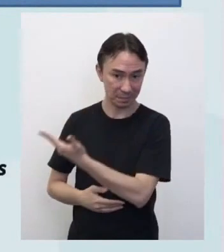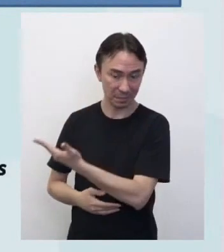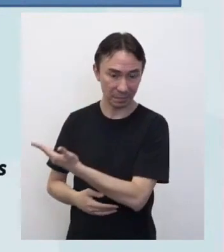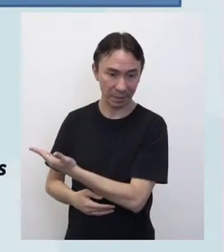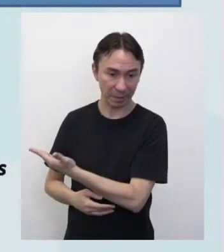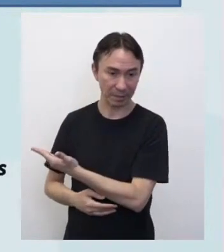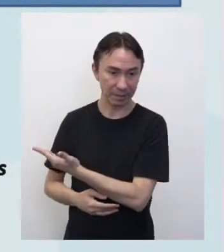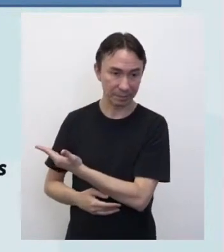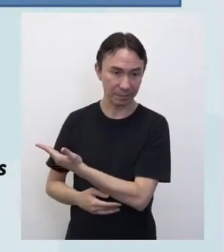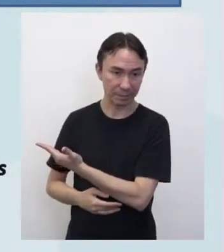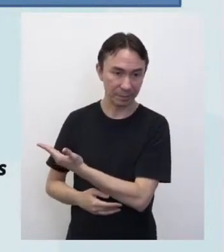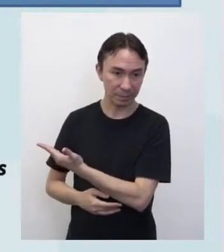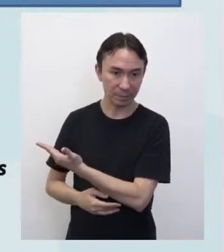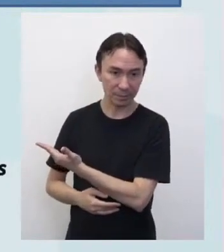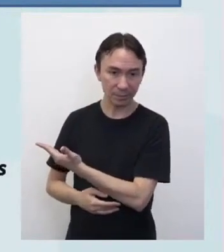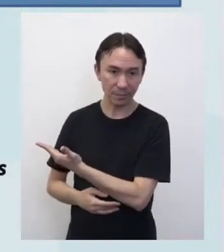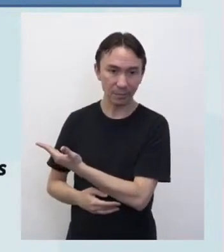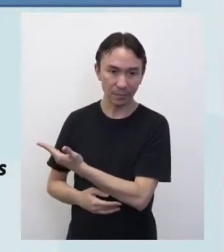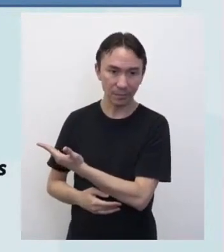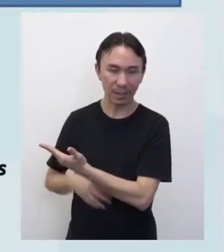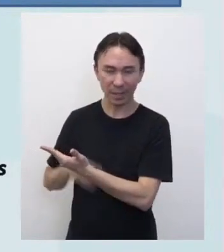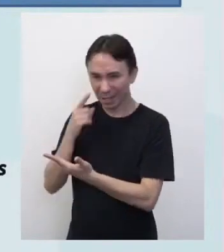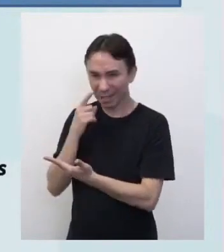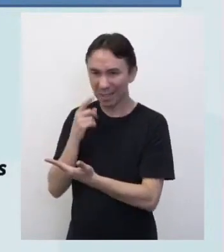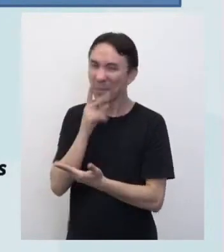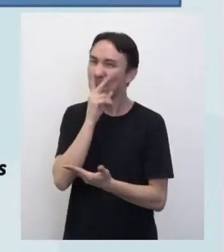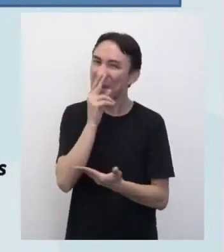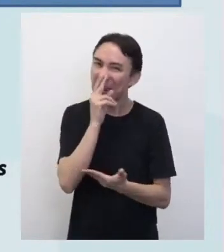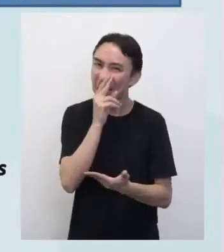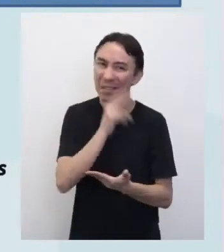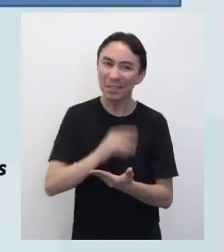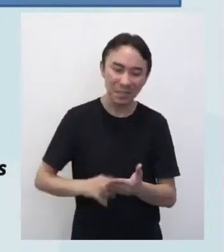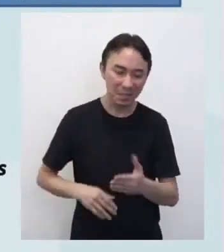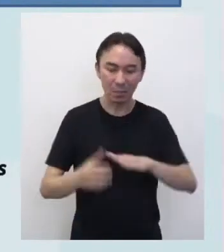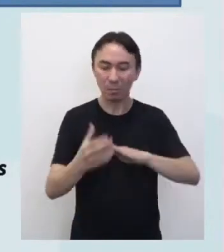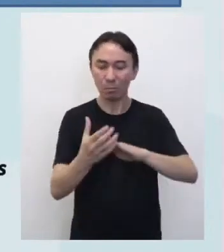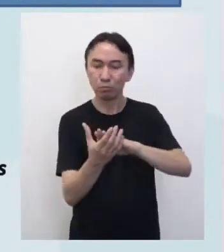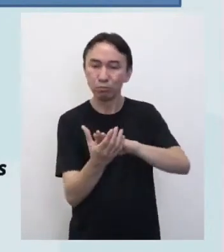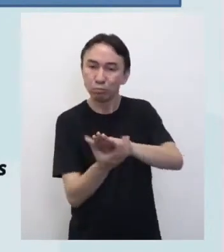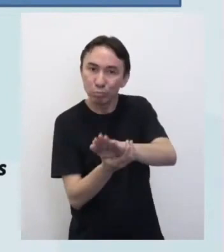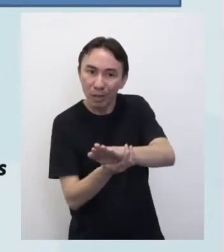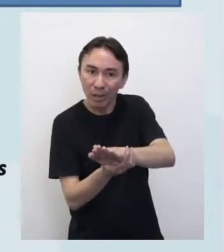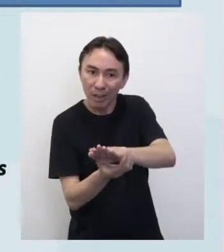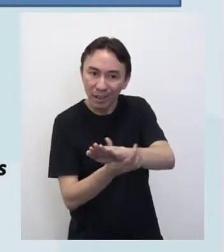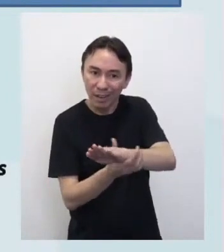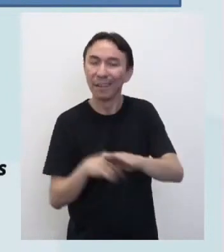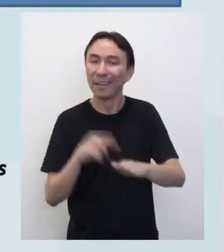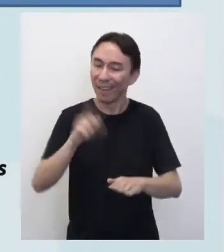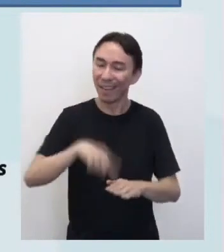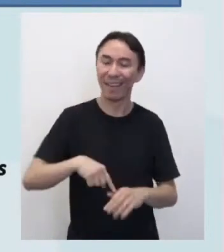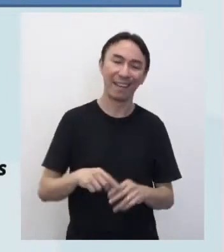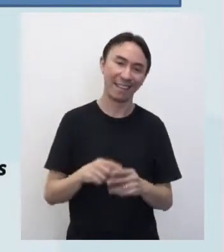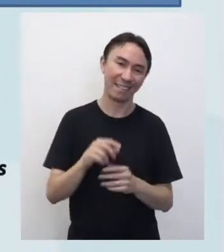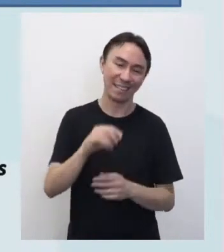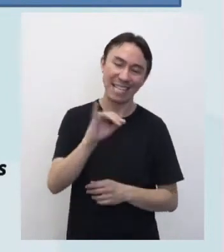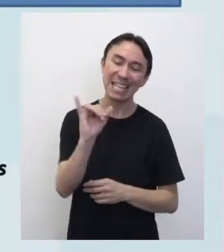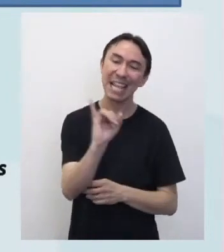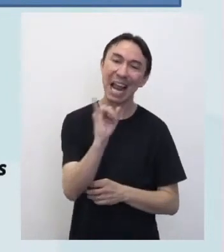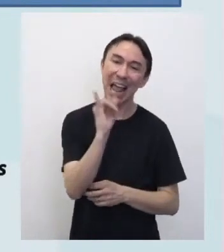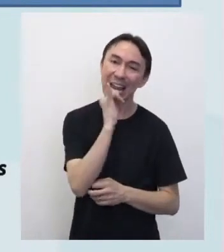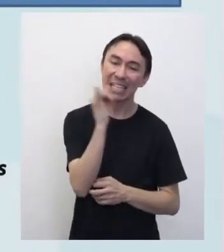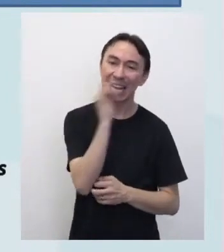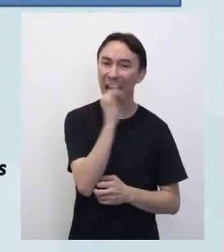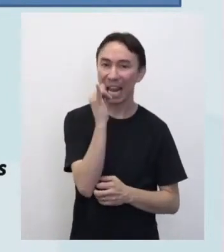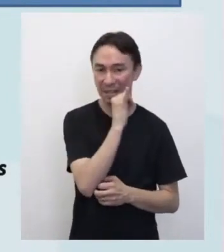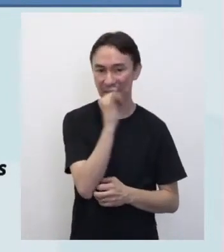região famosa em forma de bota, né, que é a atual Itália, né? E aí nessa região da atual